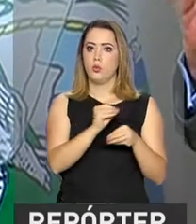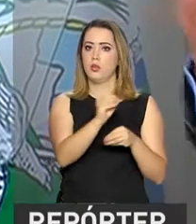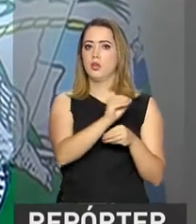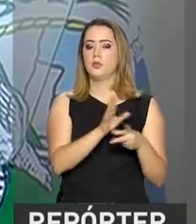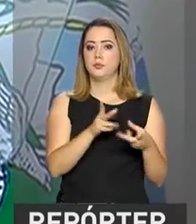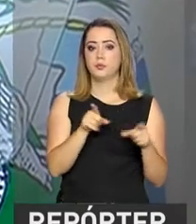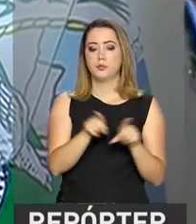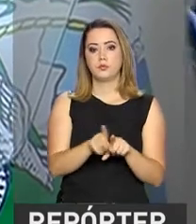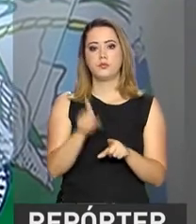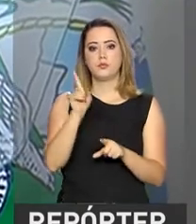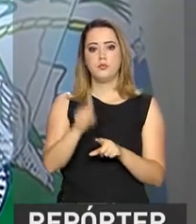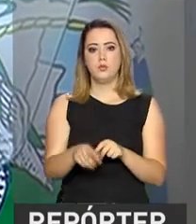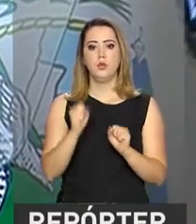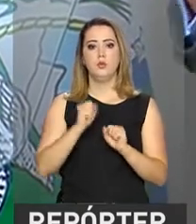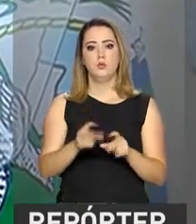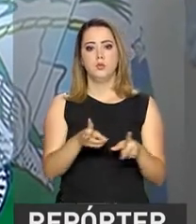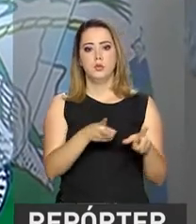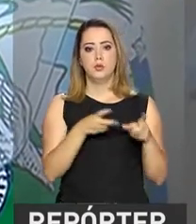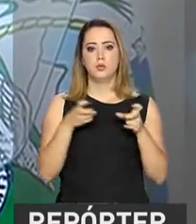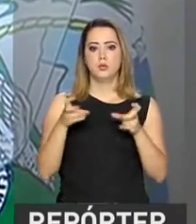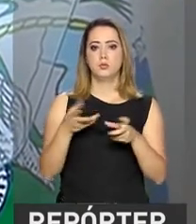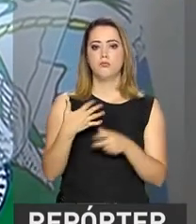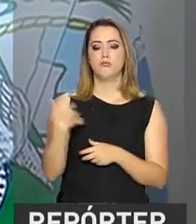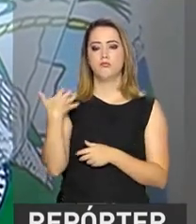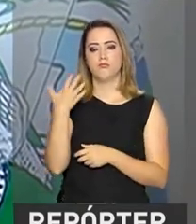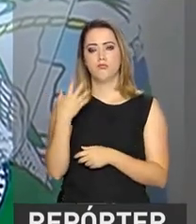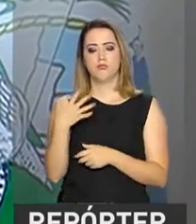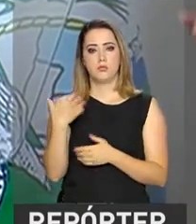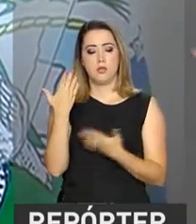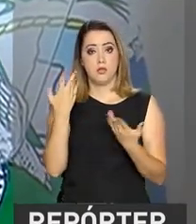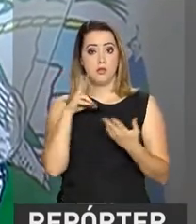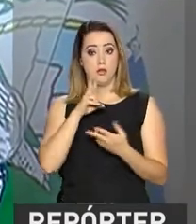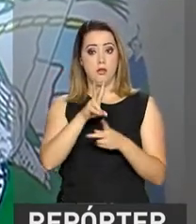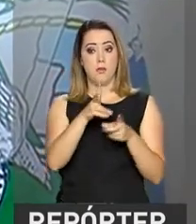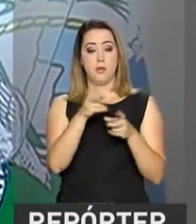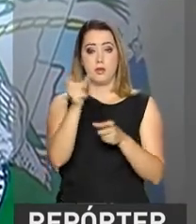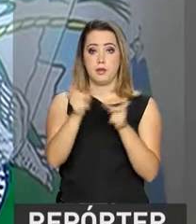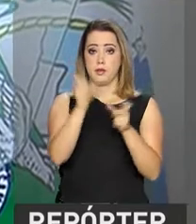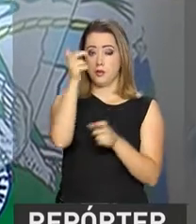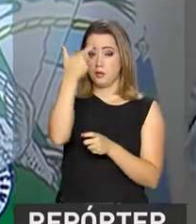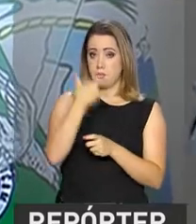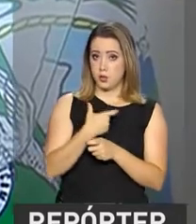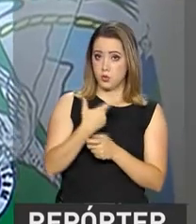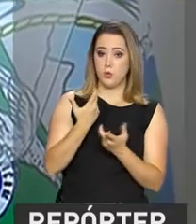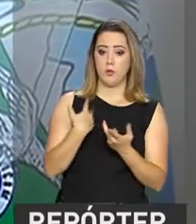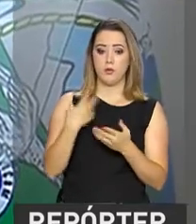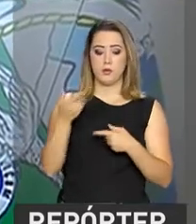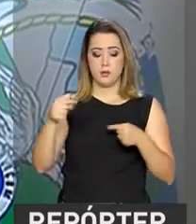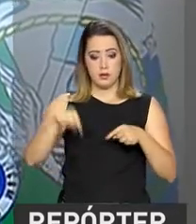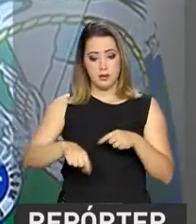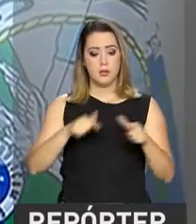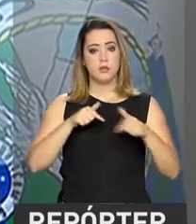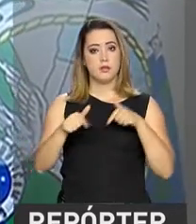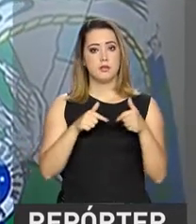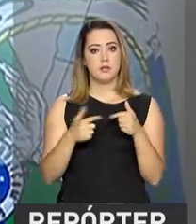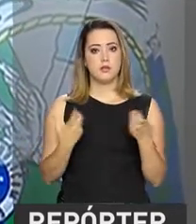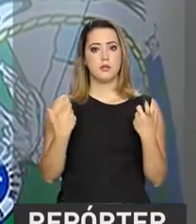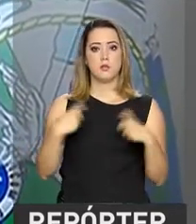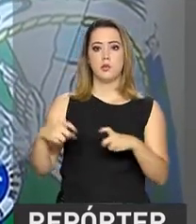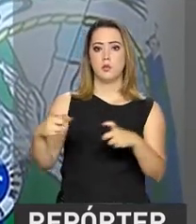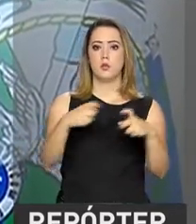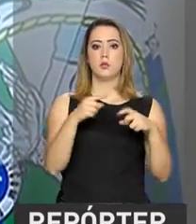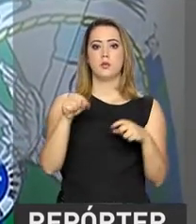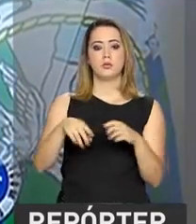não é e pude perceber na fisionomia de todos aqueles que aqui trabalham de todos aqueles que servem à clínica deste